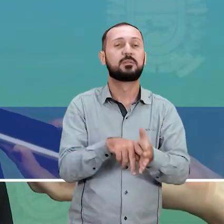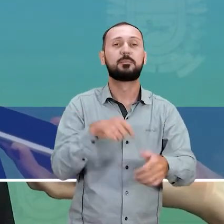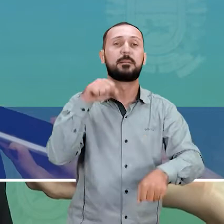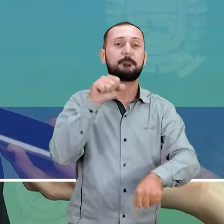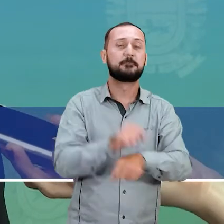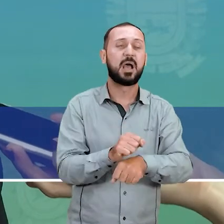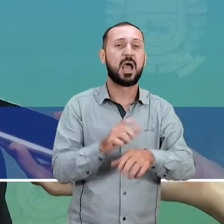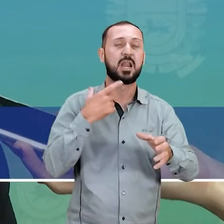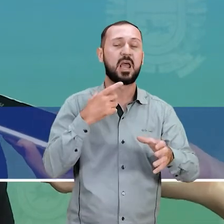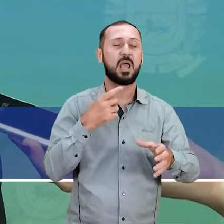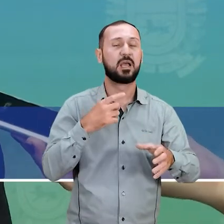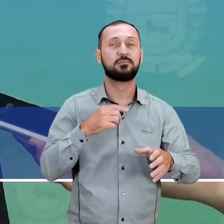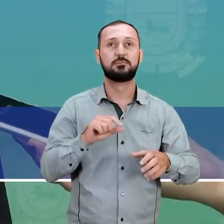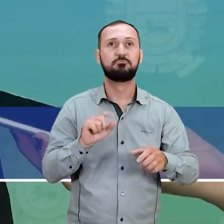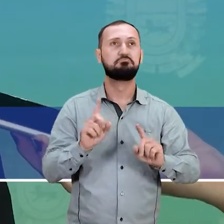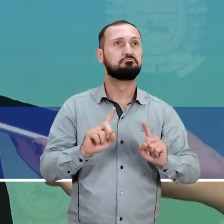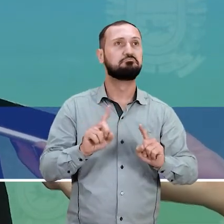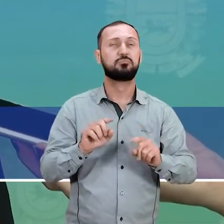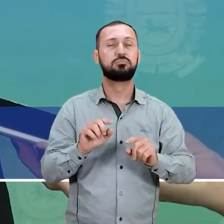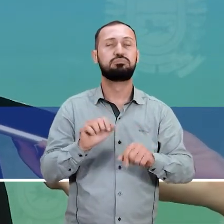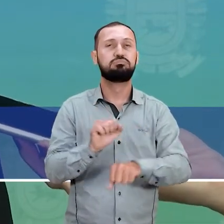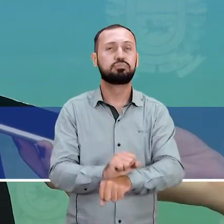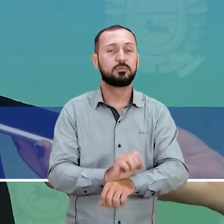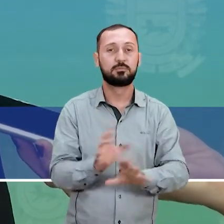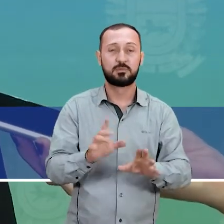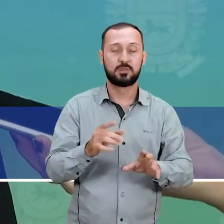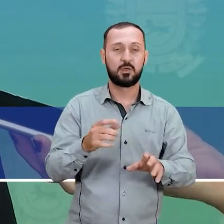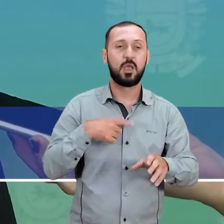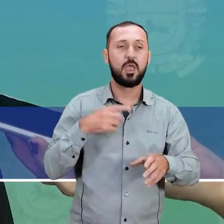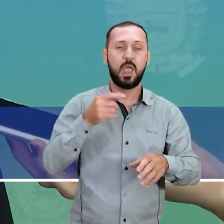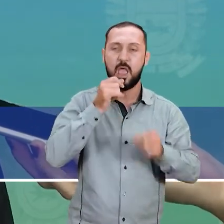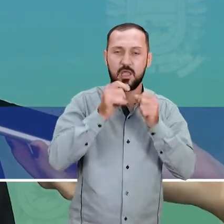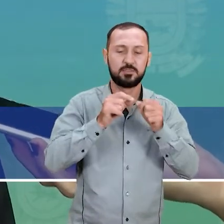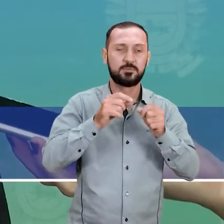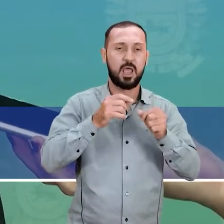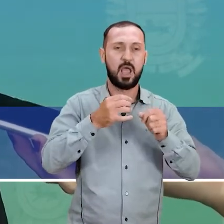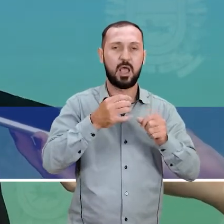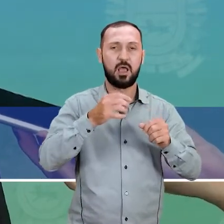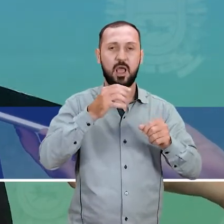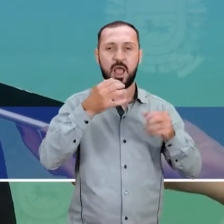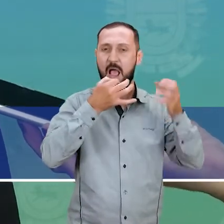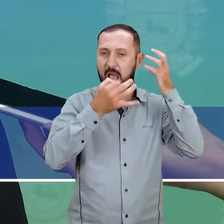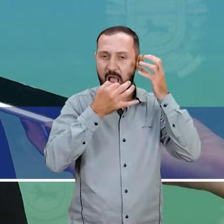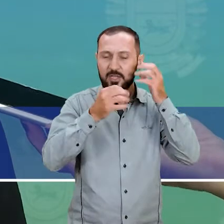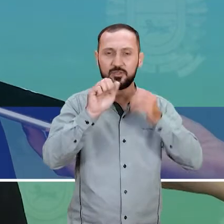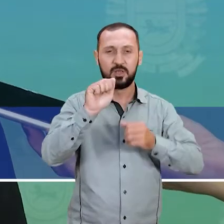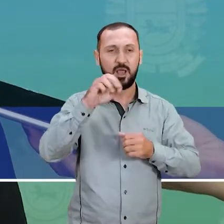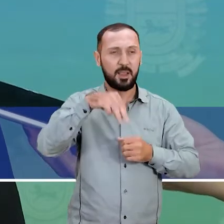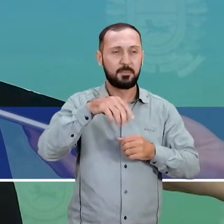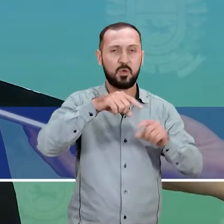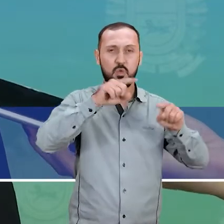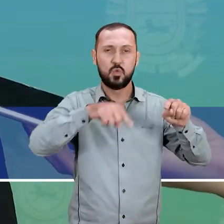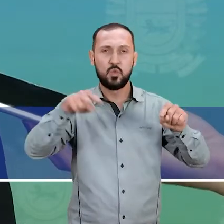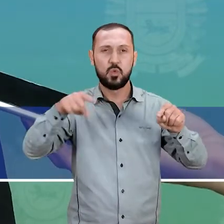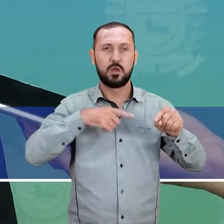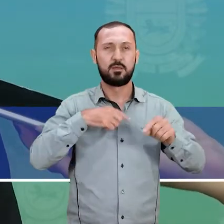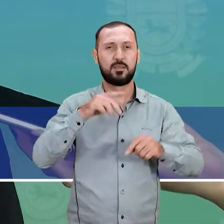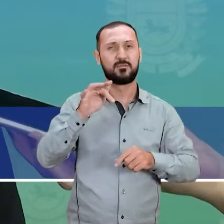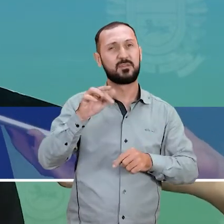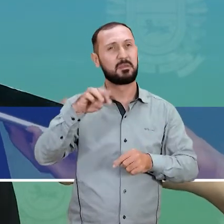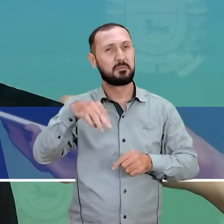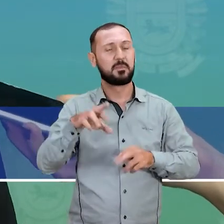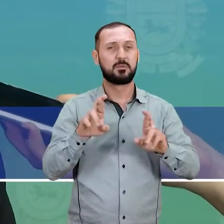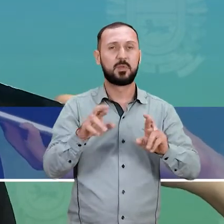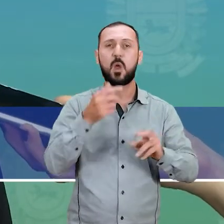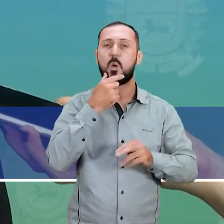precisa parar para ouvir, para acompanhar. O que dominava era a amplitude modulada, rádio AM. E FM era apenas uma aposta.